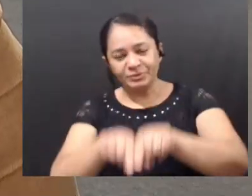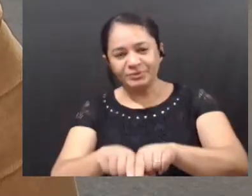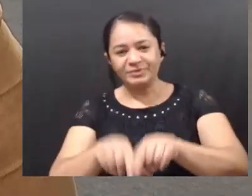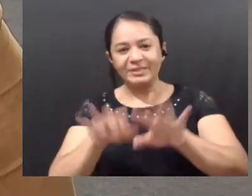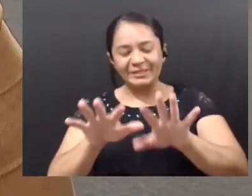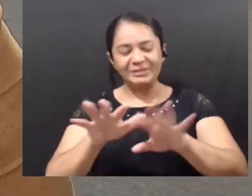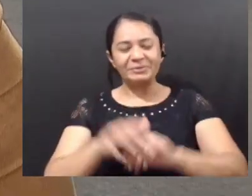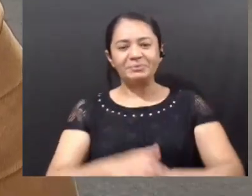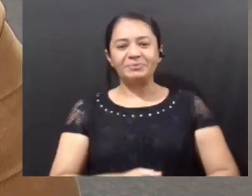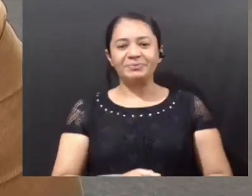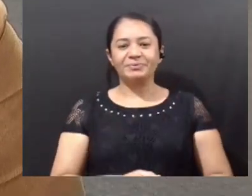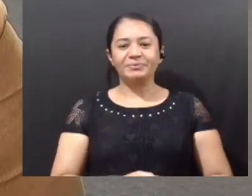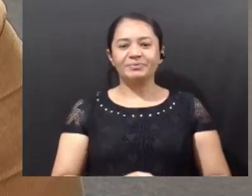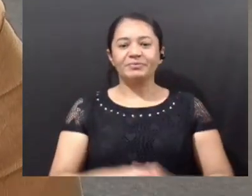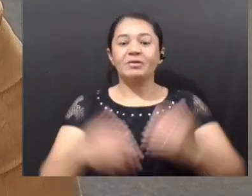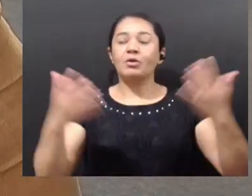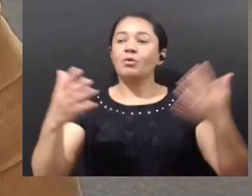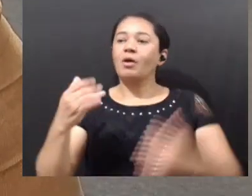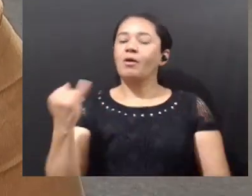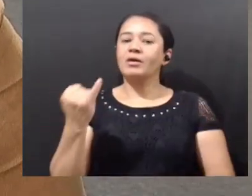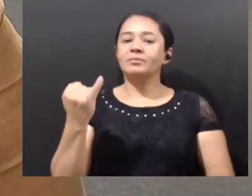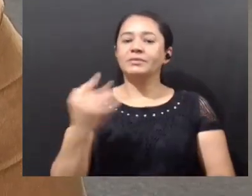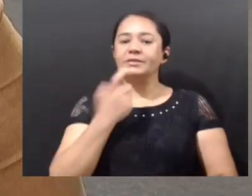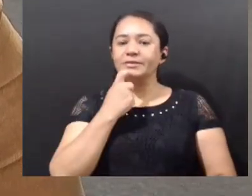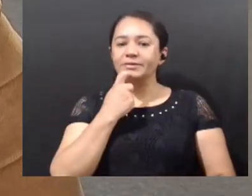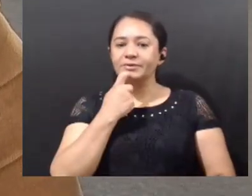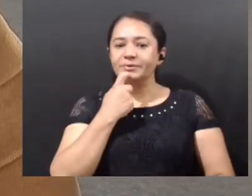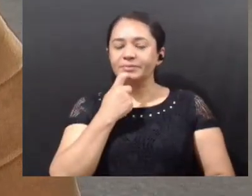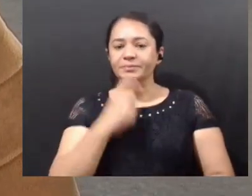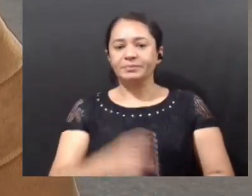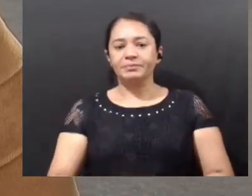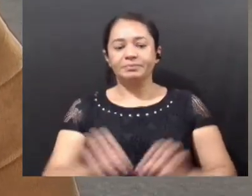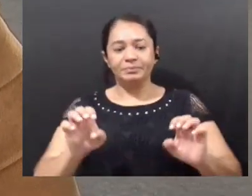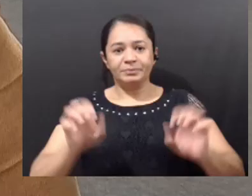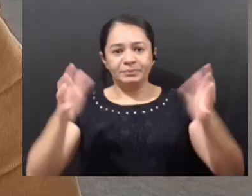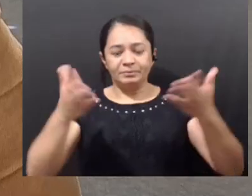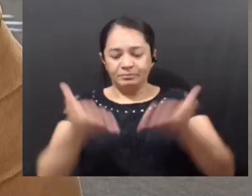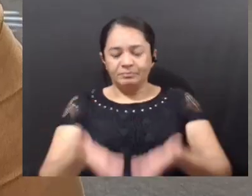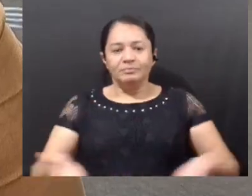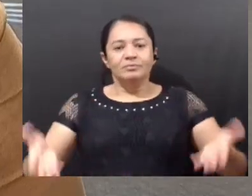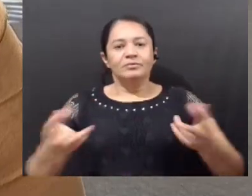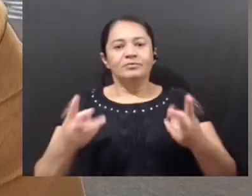a importância de Campinas ter eventos como este para justamente